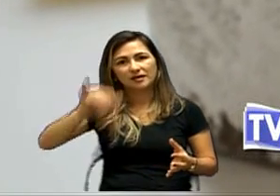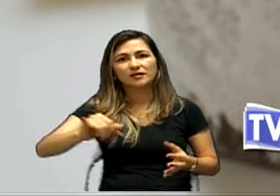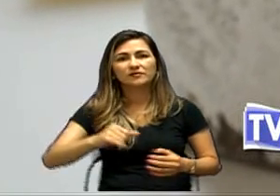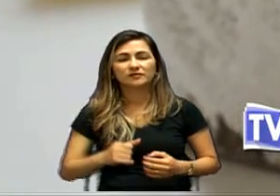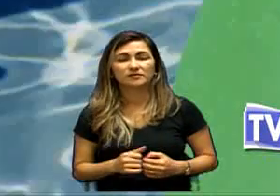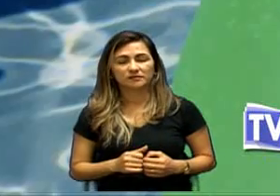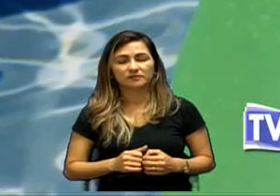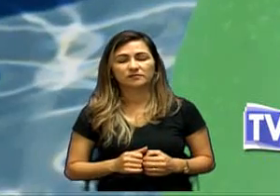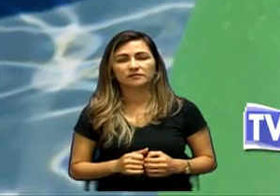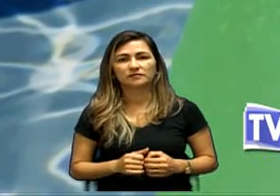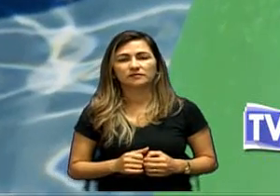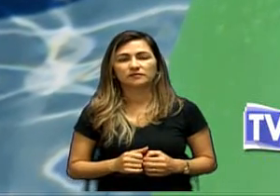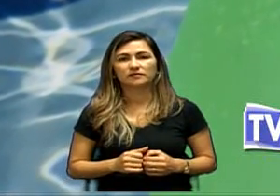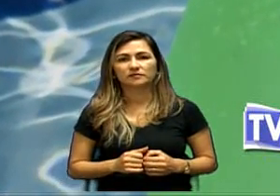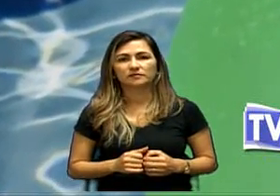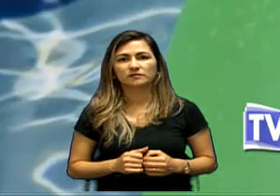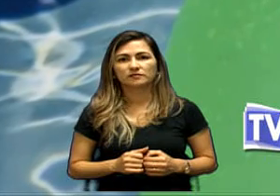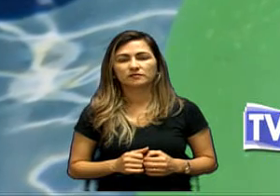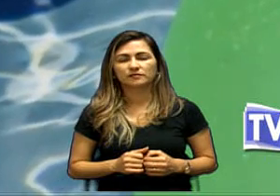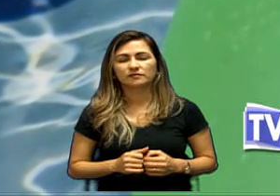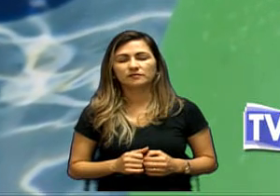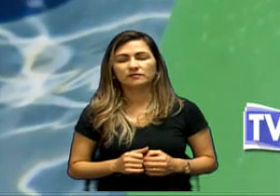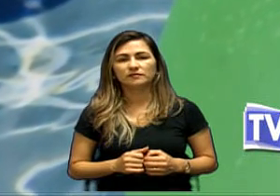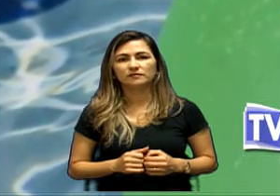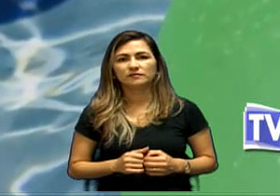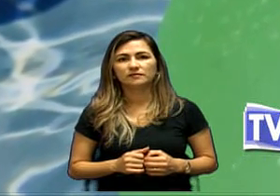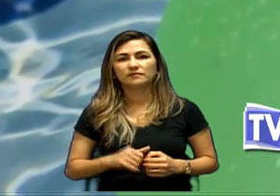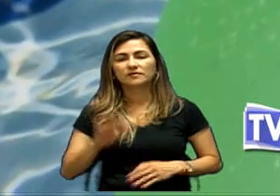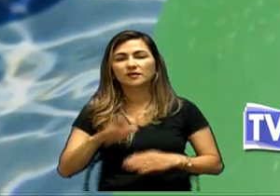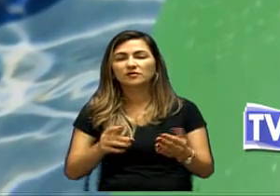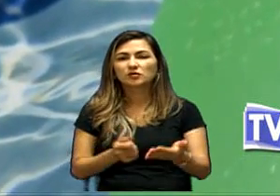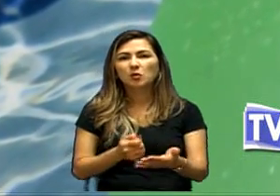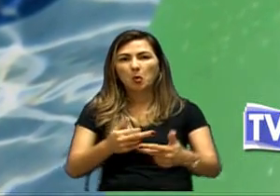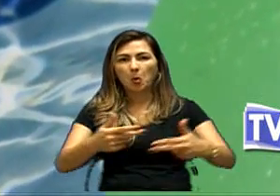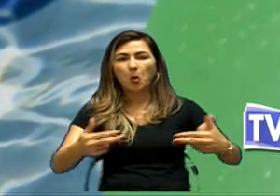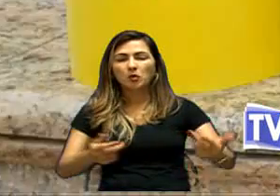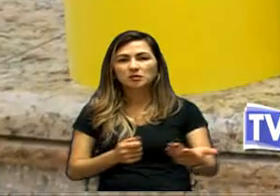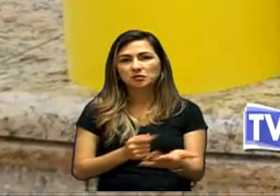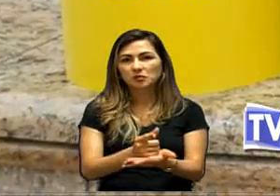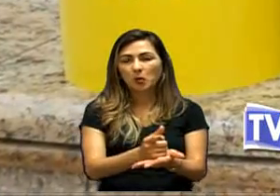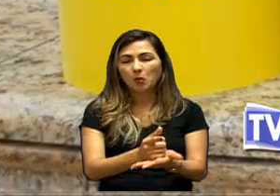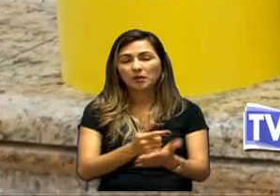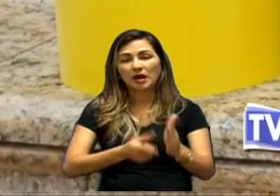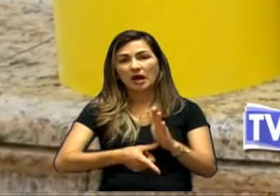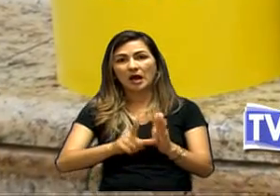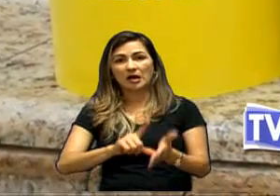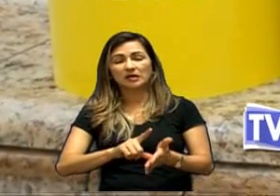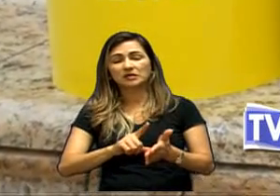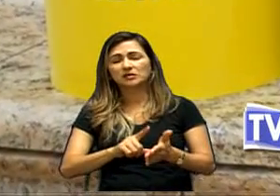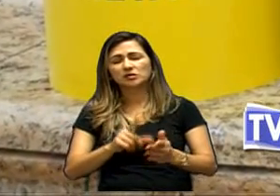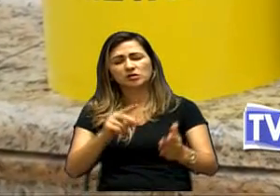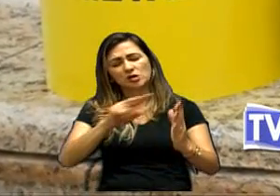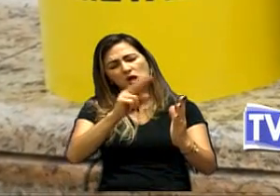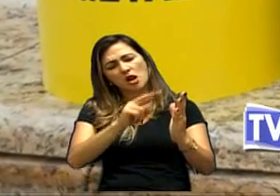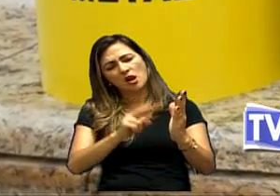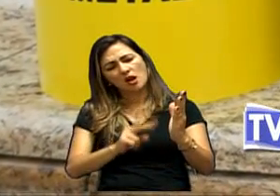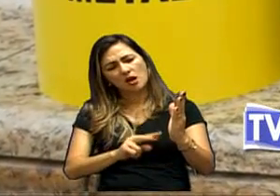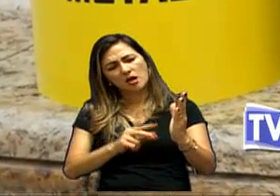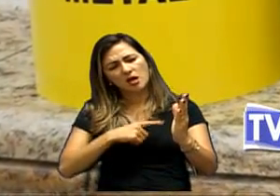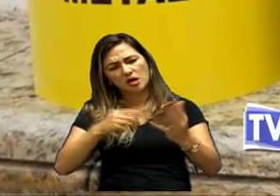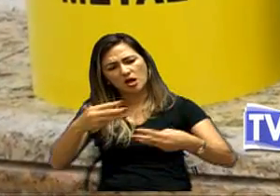com outros materiais. Na hora de comprar itens de plástico, verifique se eles são recicláveis. No momento do descarte,